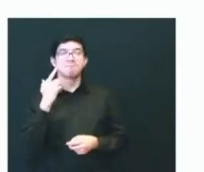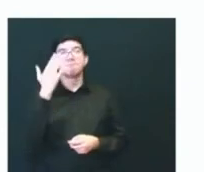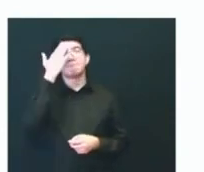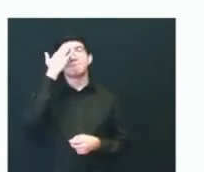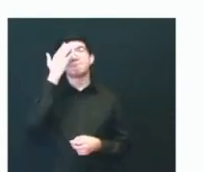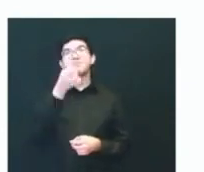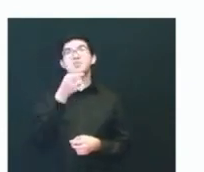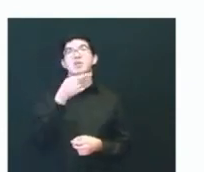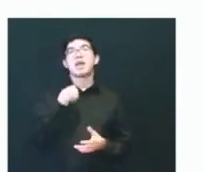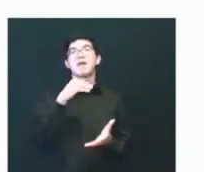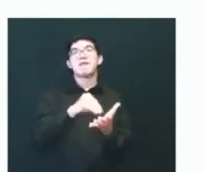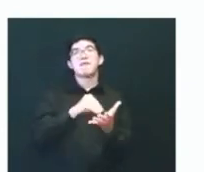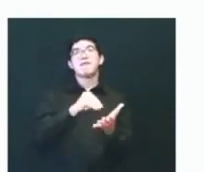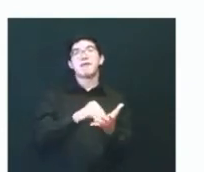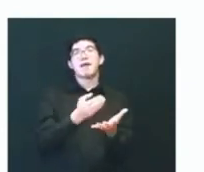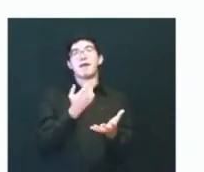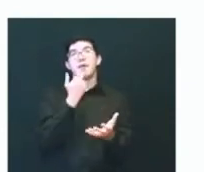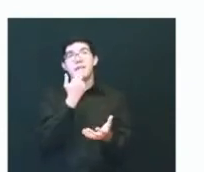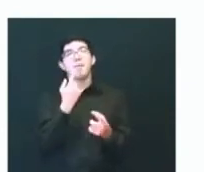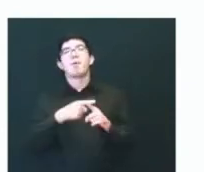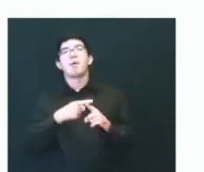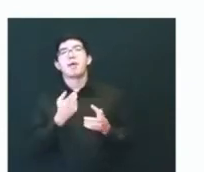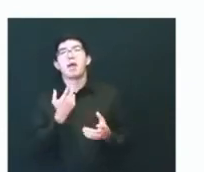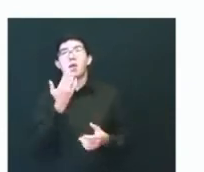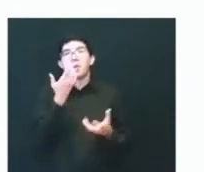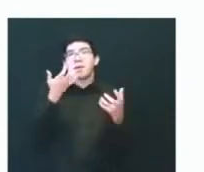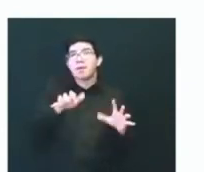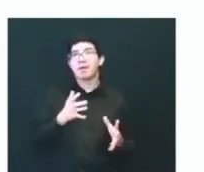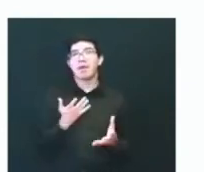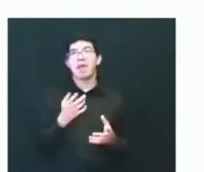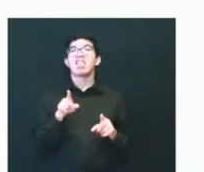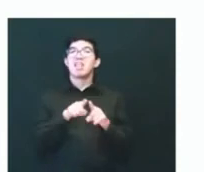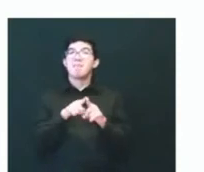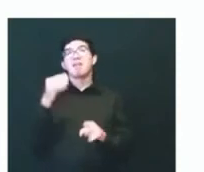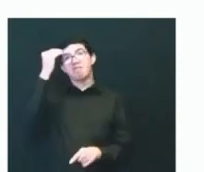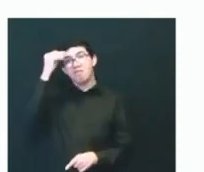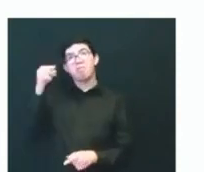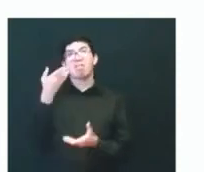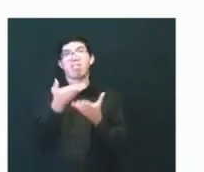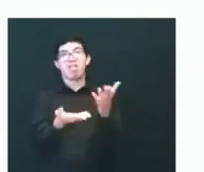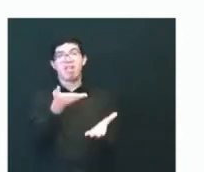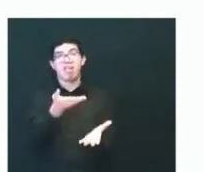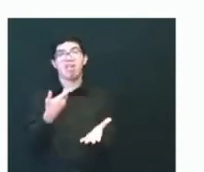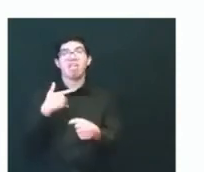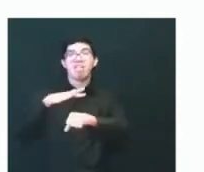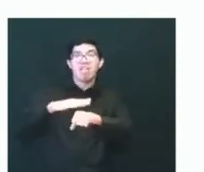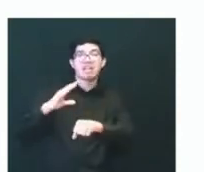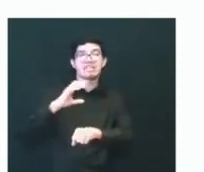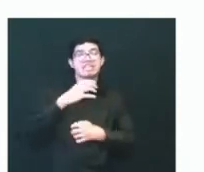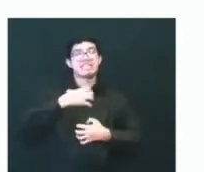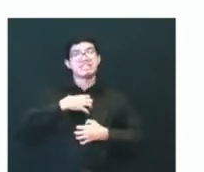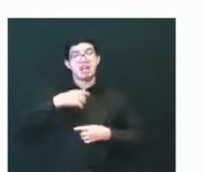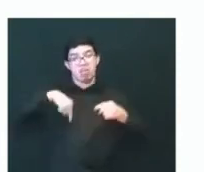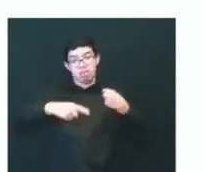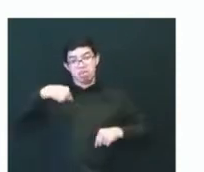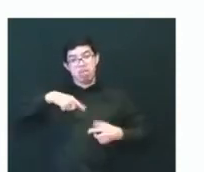porque ele quer, mas porque é uma condição da doença, uma condição do tratamento que faz o corpo dele ter essas reações.